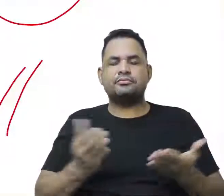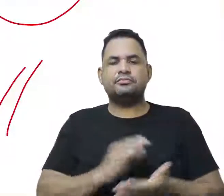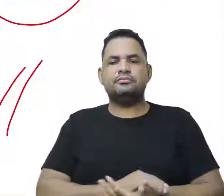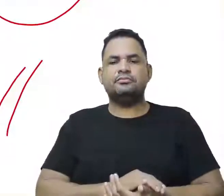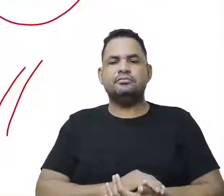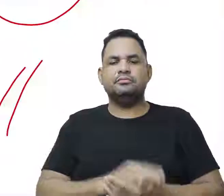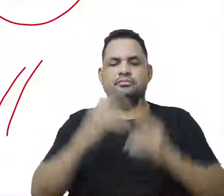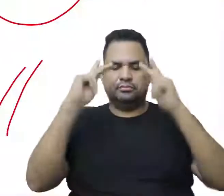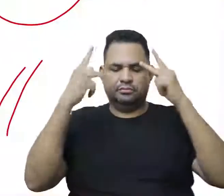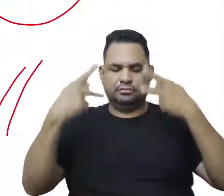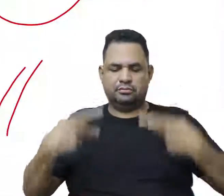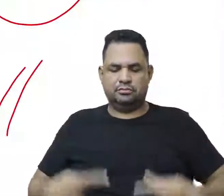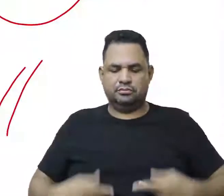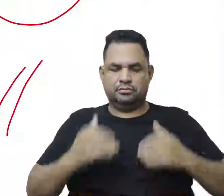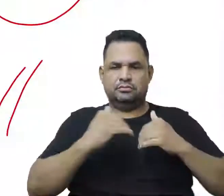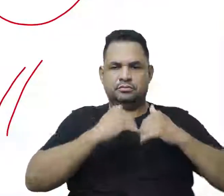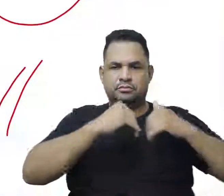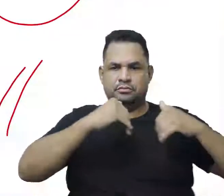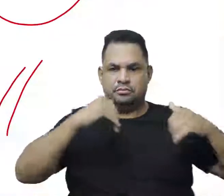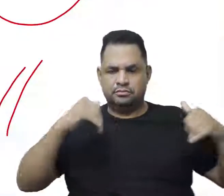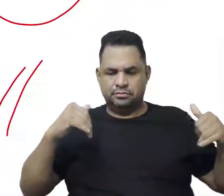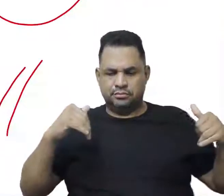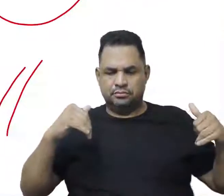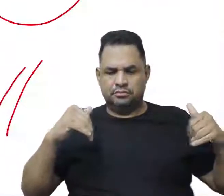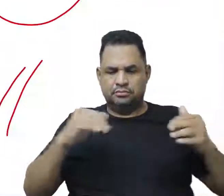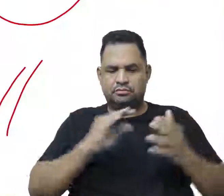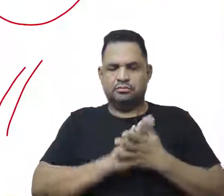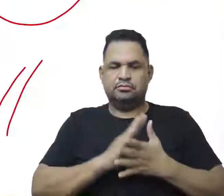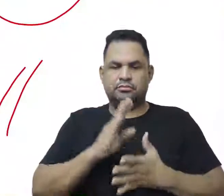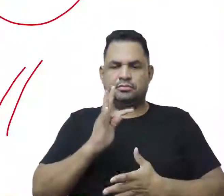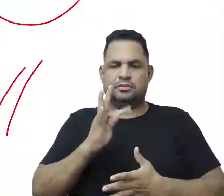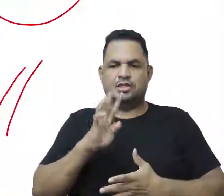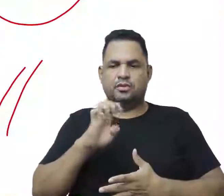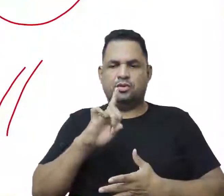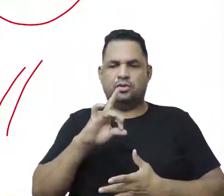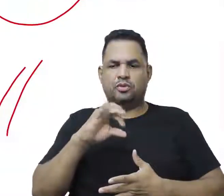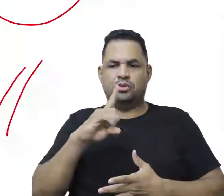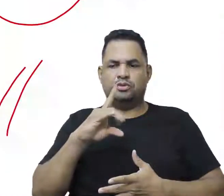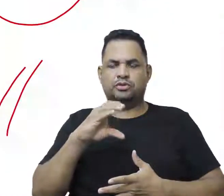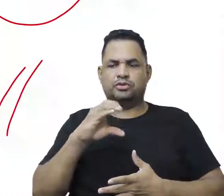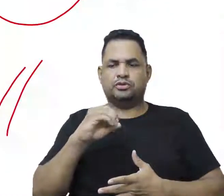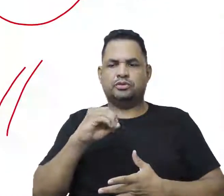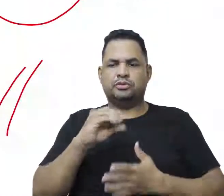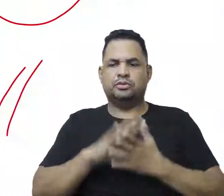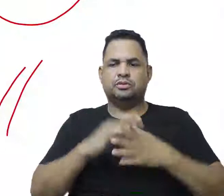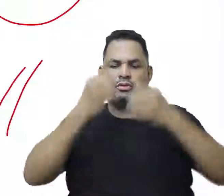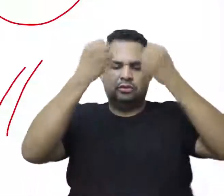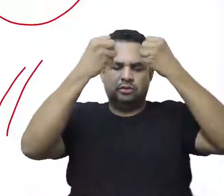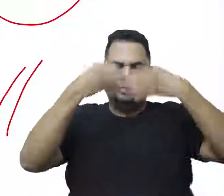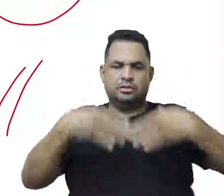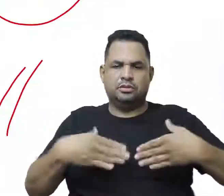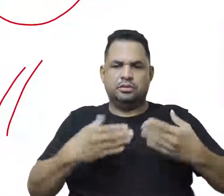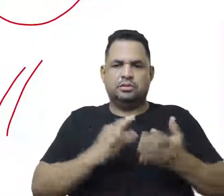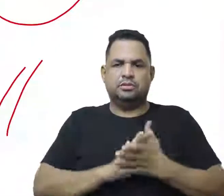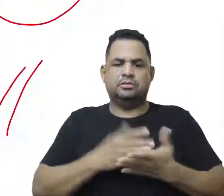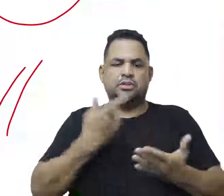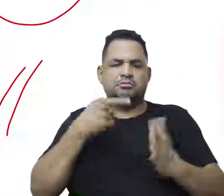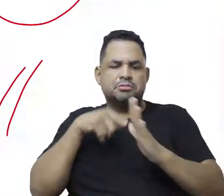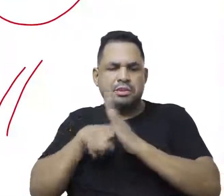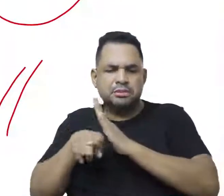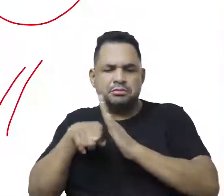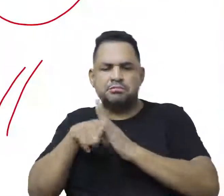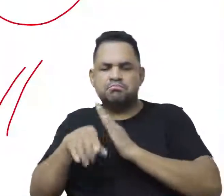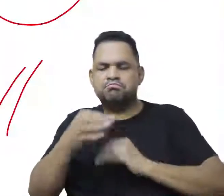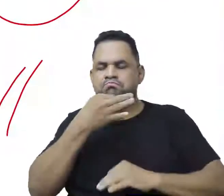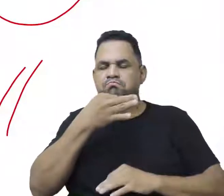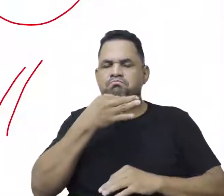é a ruptura dele ali com o teológico essas aplicações somente a natureza ele vai questionando